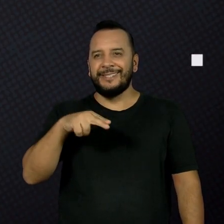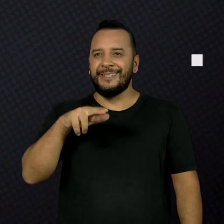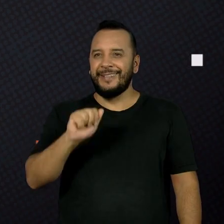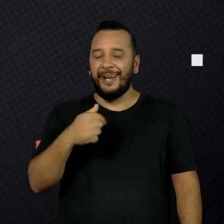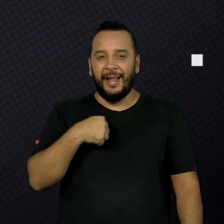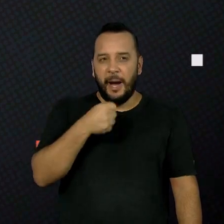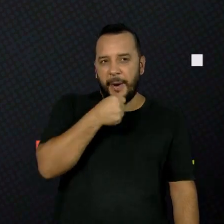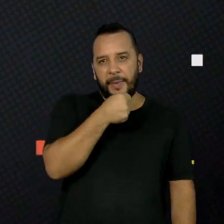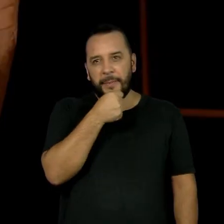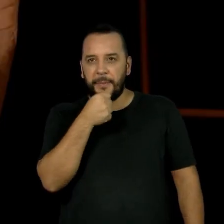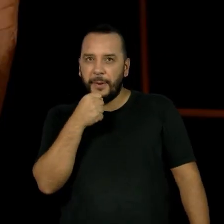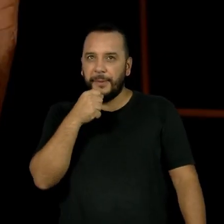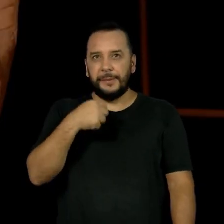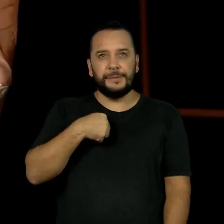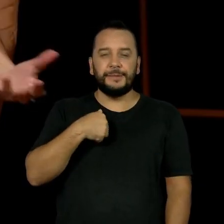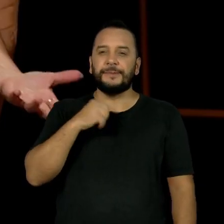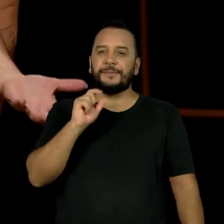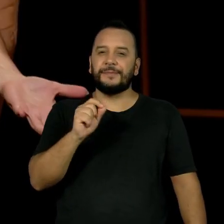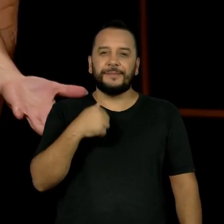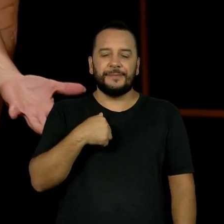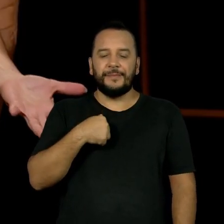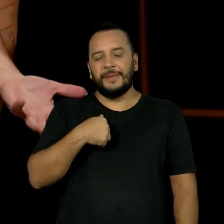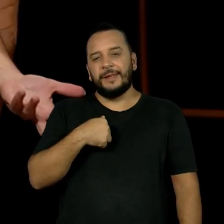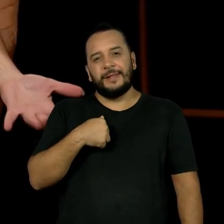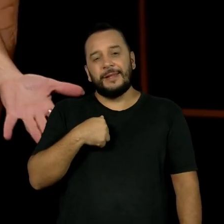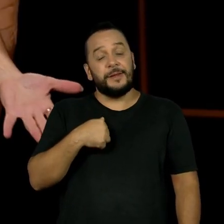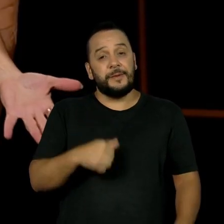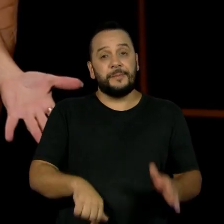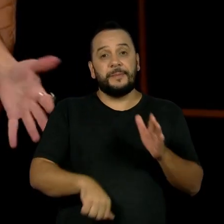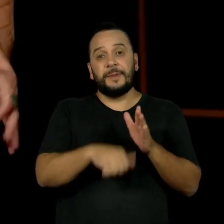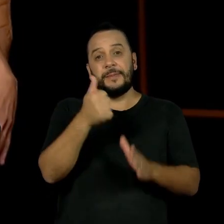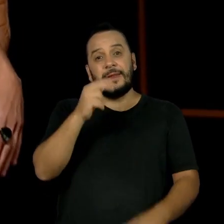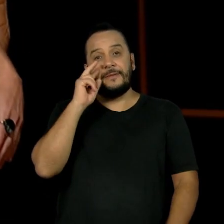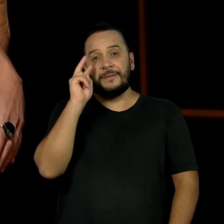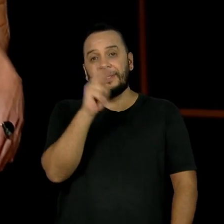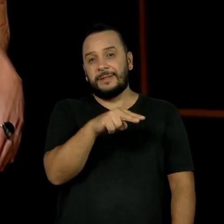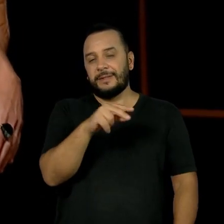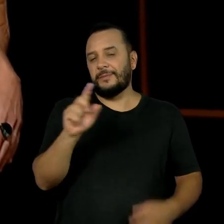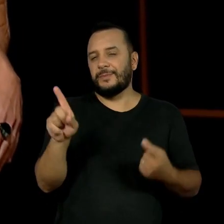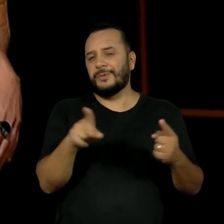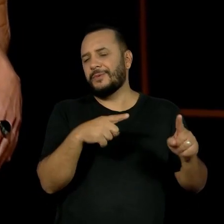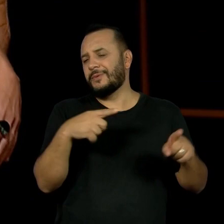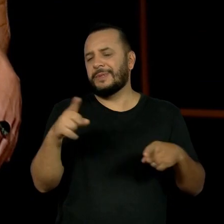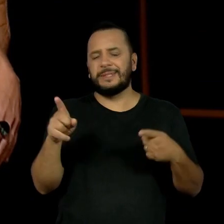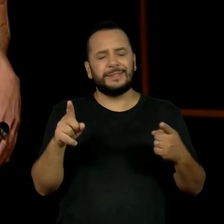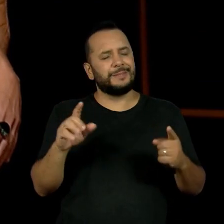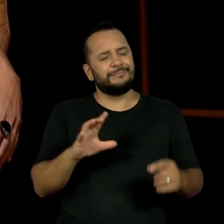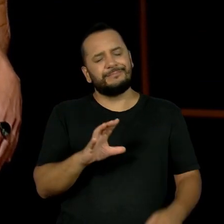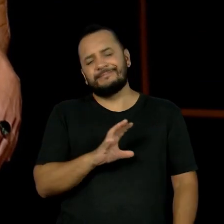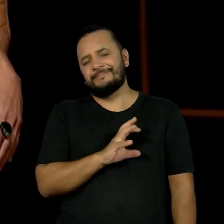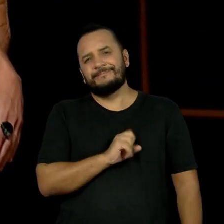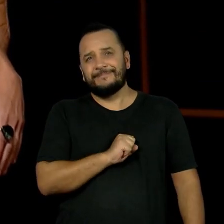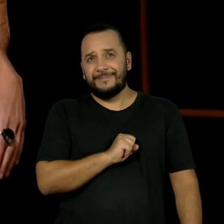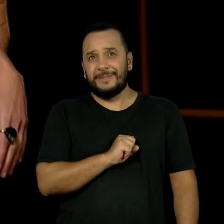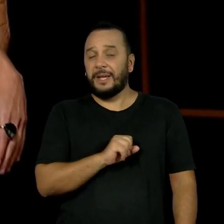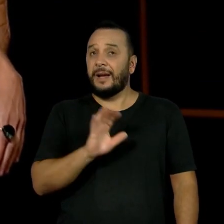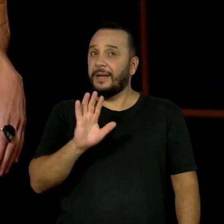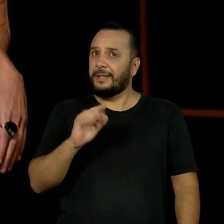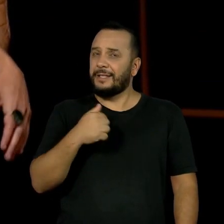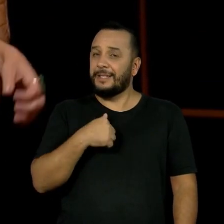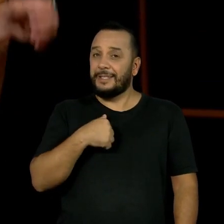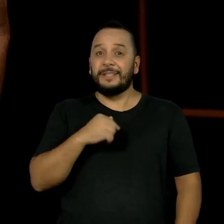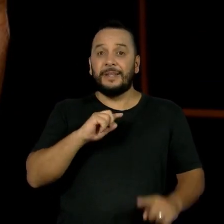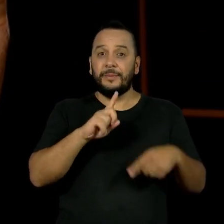no final foi uma das músicas mais queridas, gostosas do show. E ela falou, o compositor tá aí. Aí veio